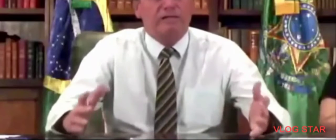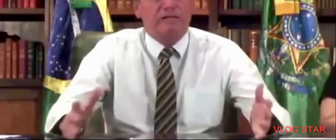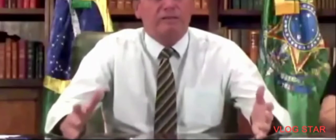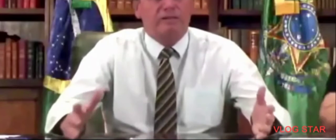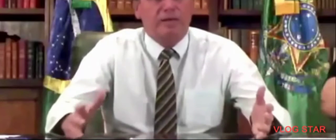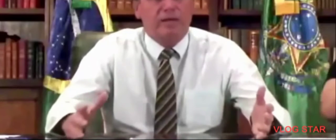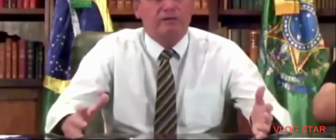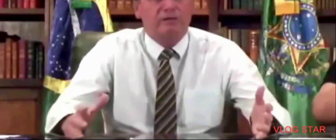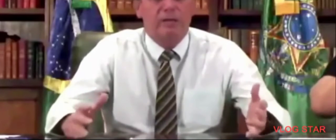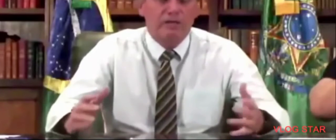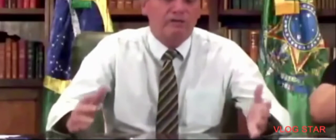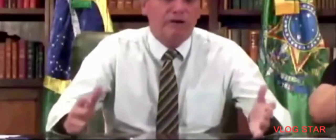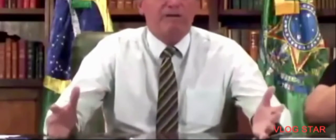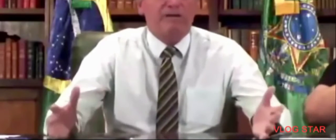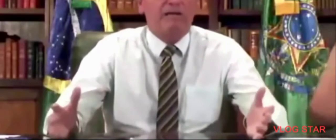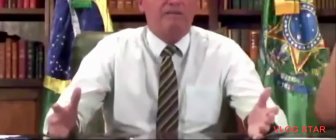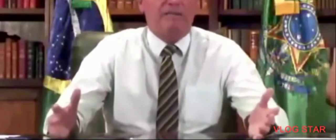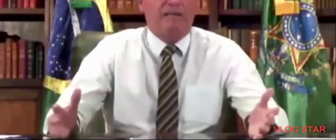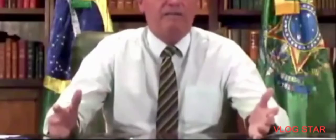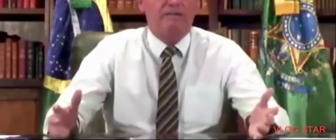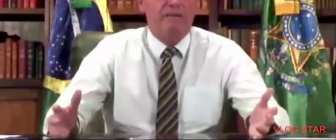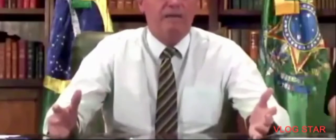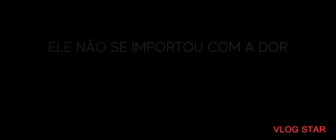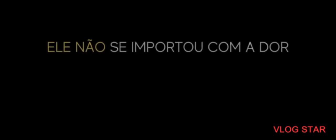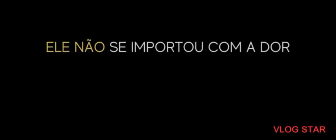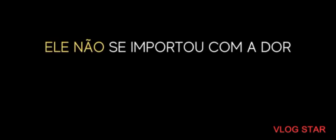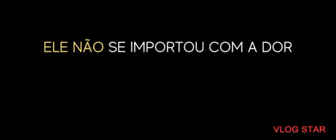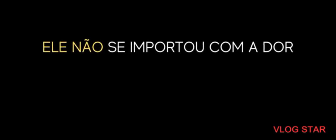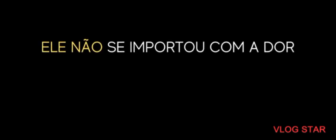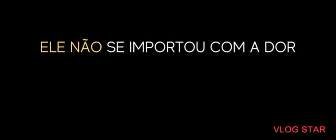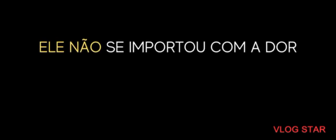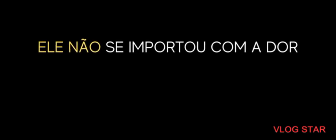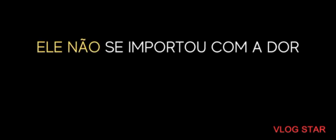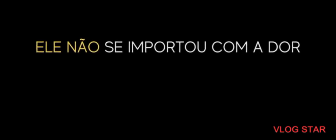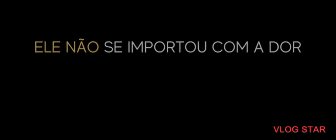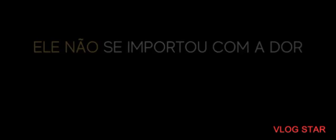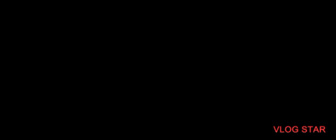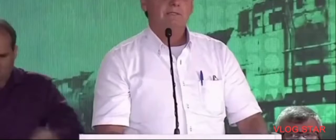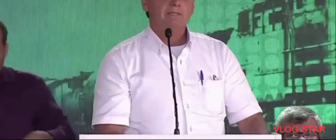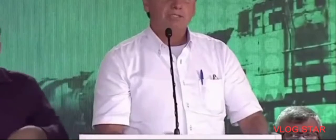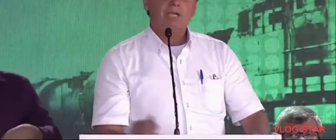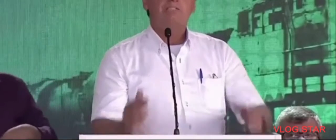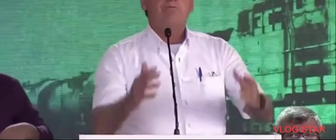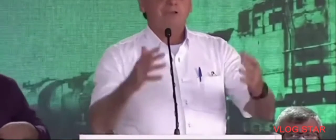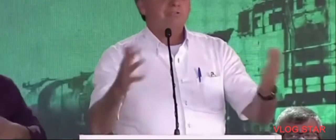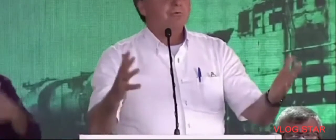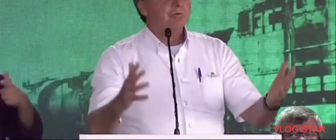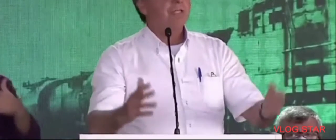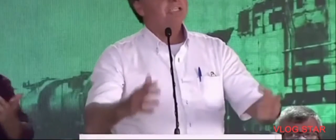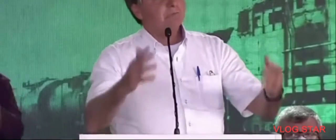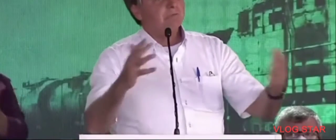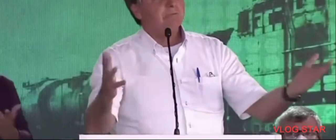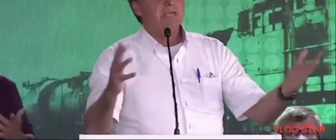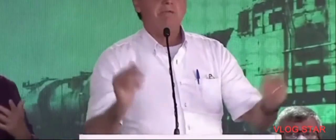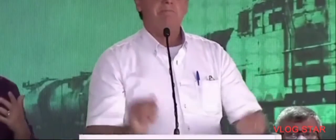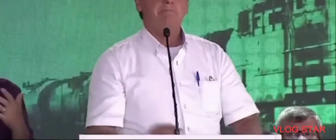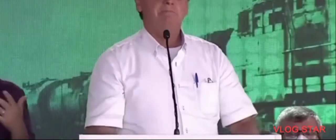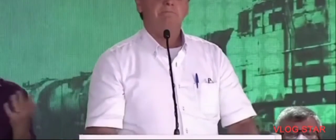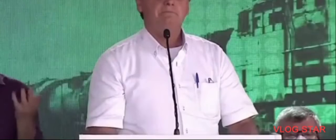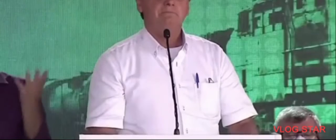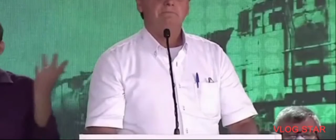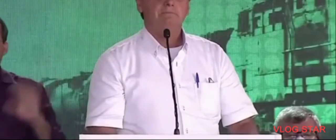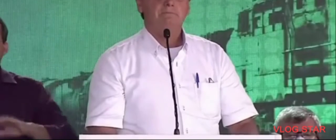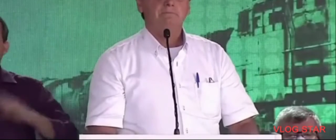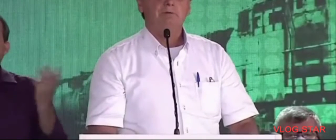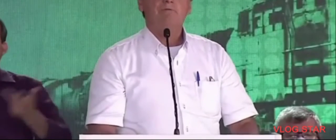e enquanto não chegar em setenta por cento que não vai ficar livre dele e chega de frescura de